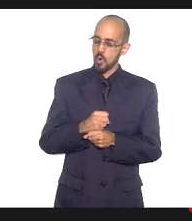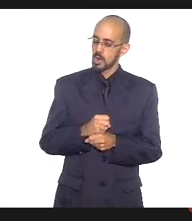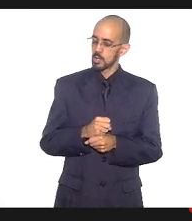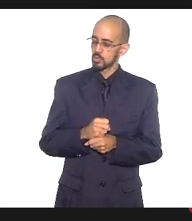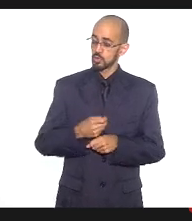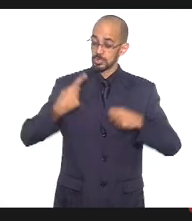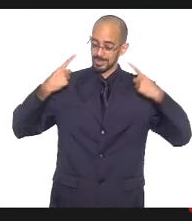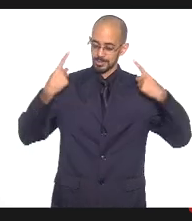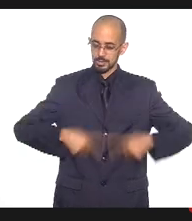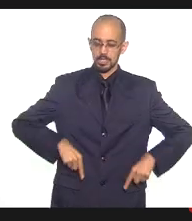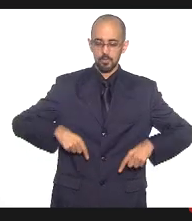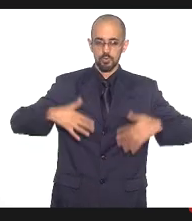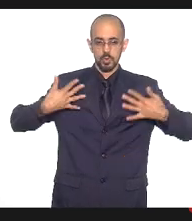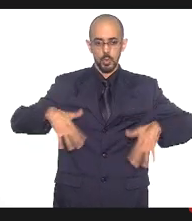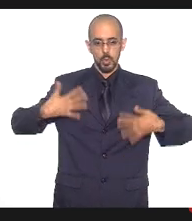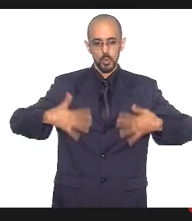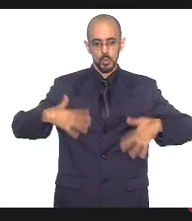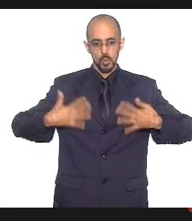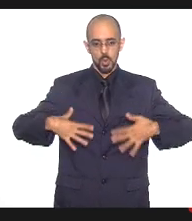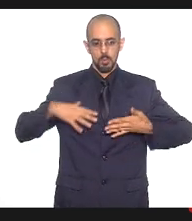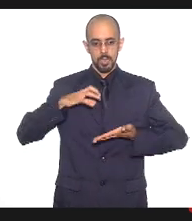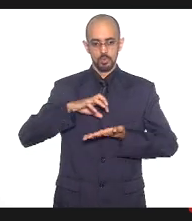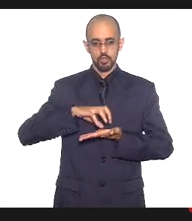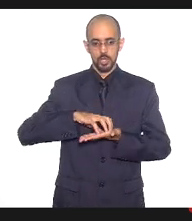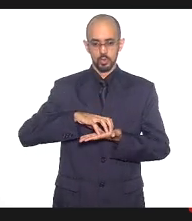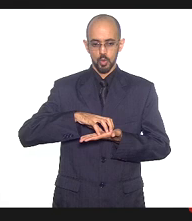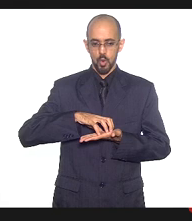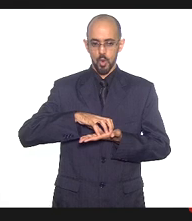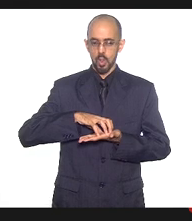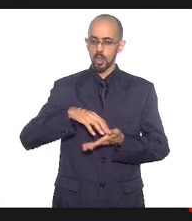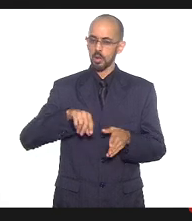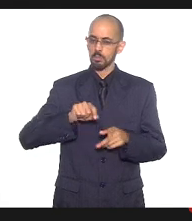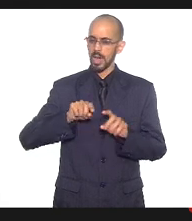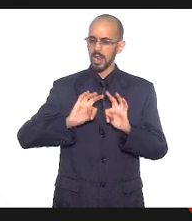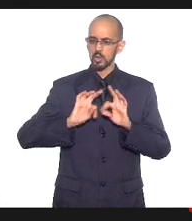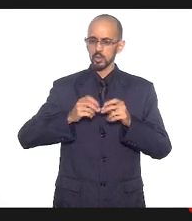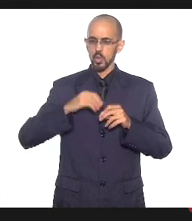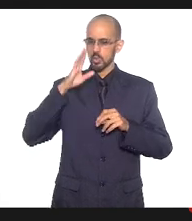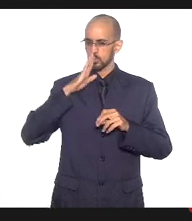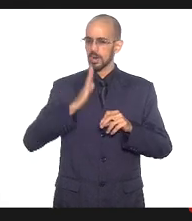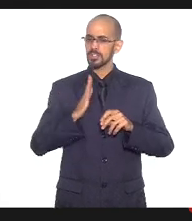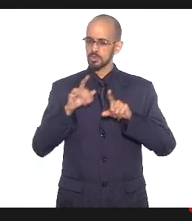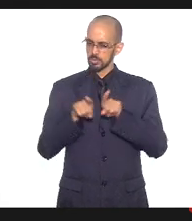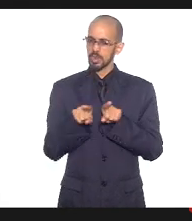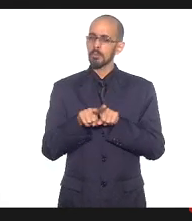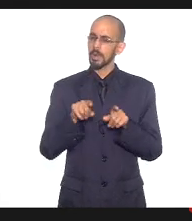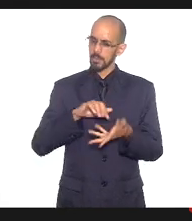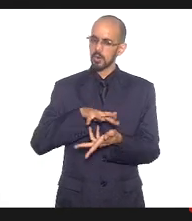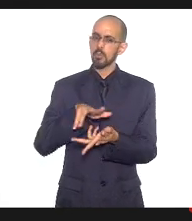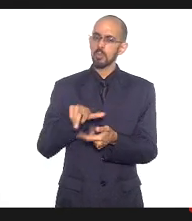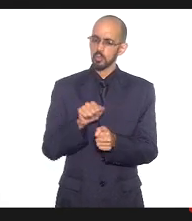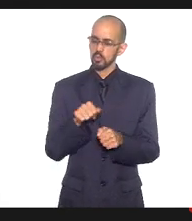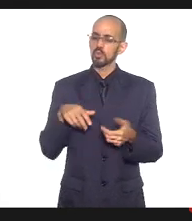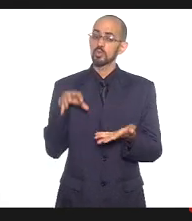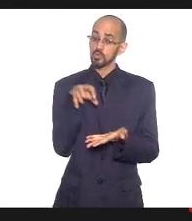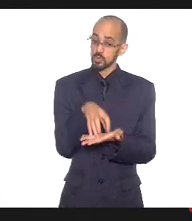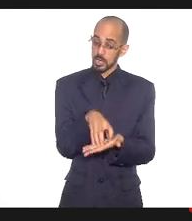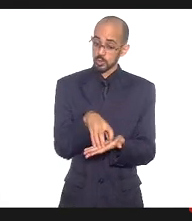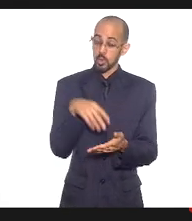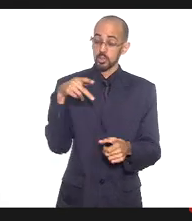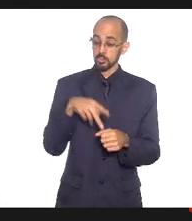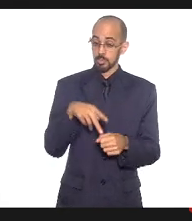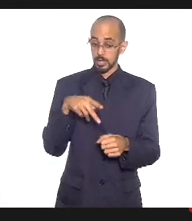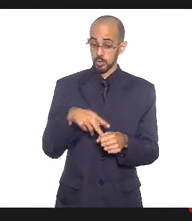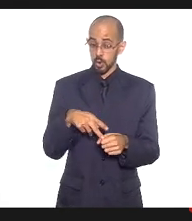desafiador para o setor, para o país, para o mundo, mas também para o setor do petróleo, óbvio, né?